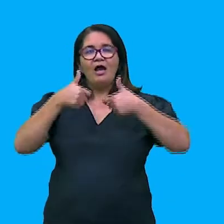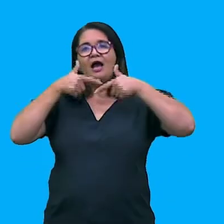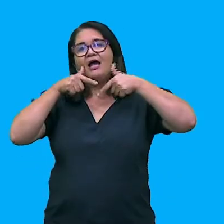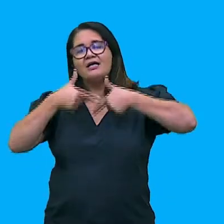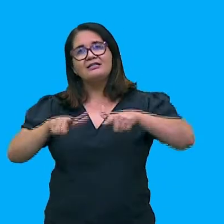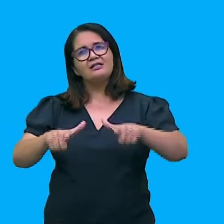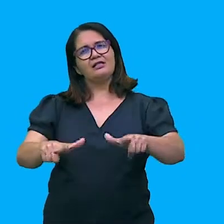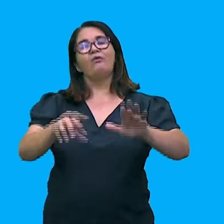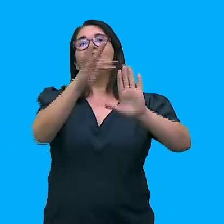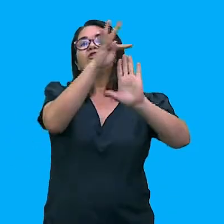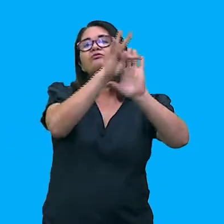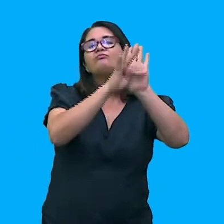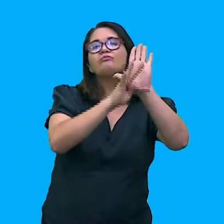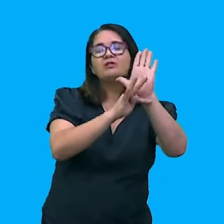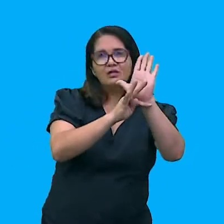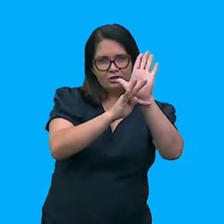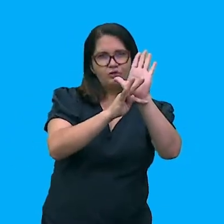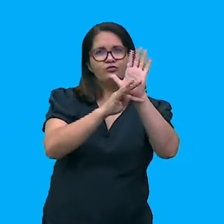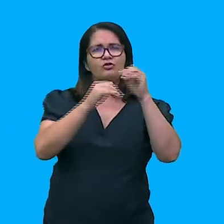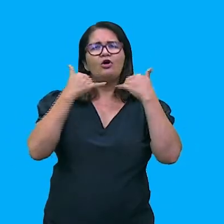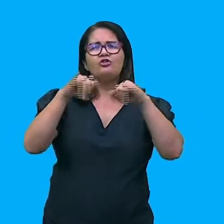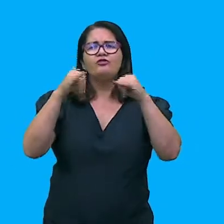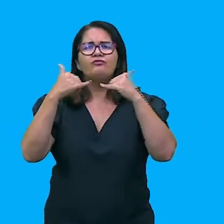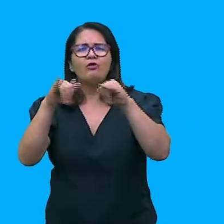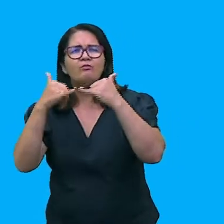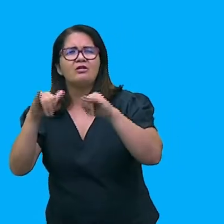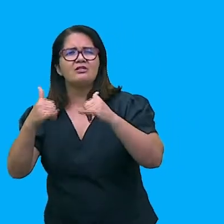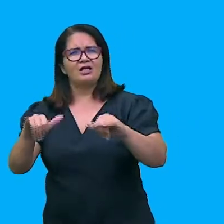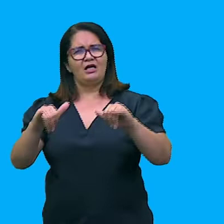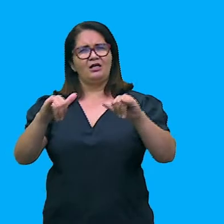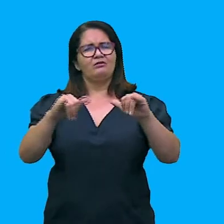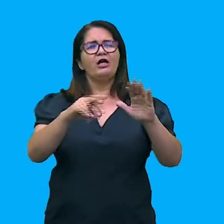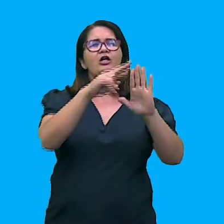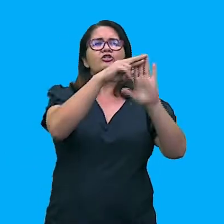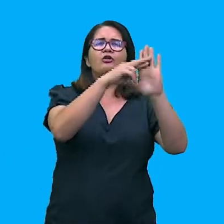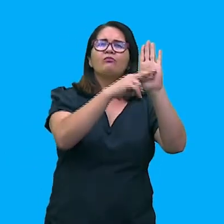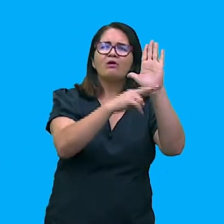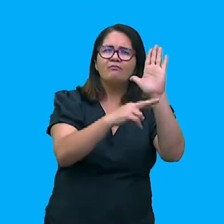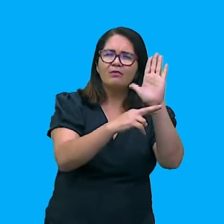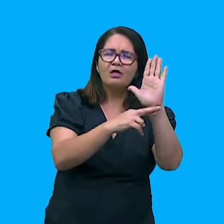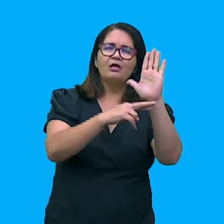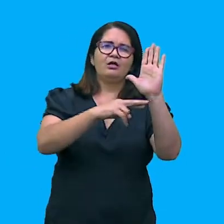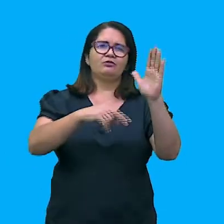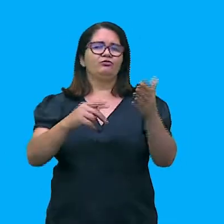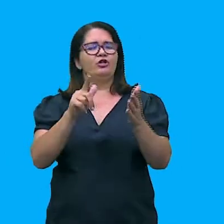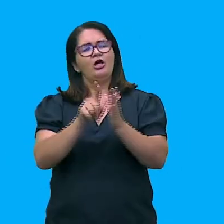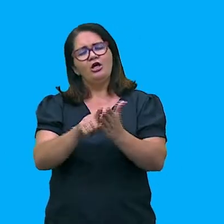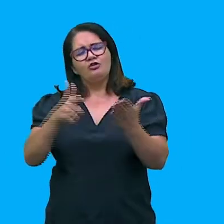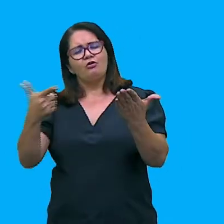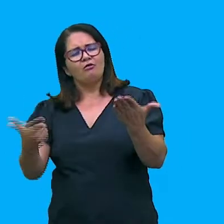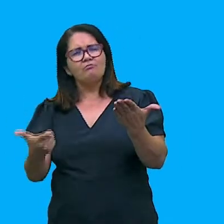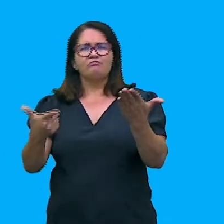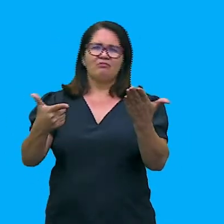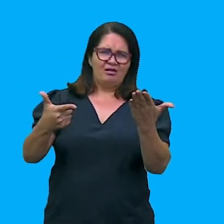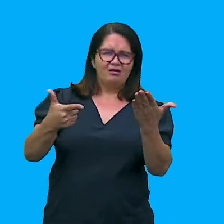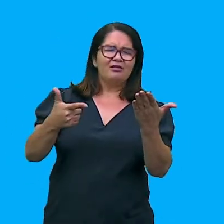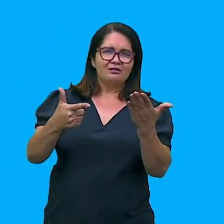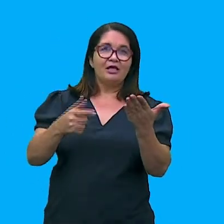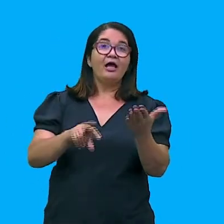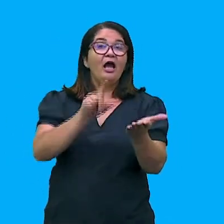textos informativos, como regulamentos, jornais, manual de instrução, artigo